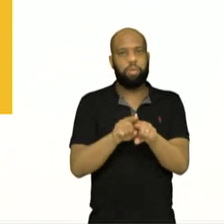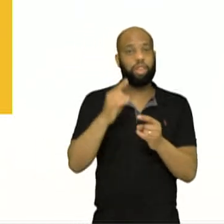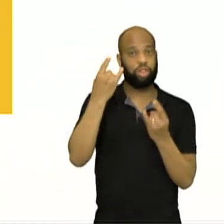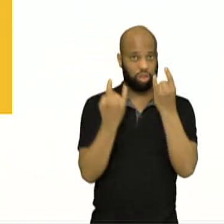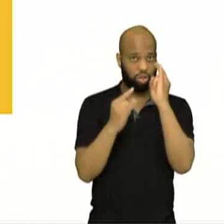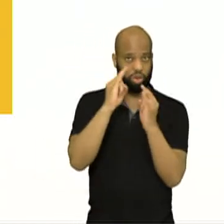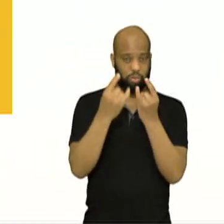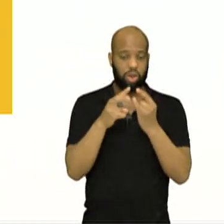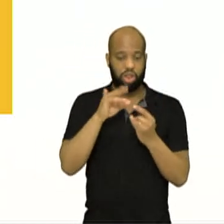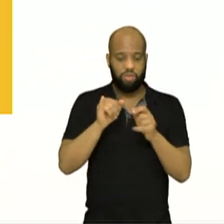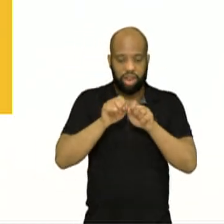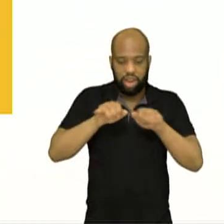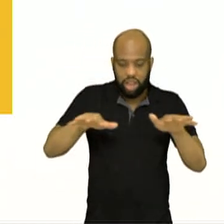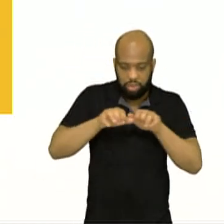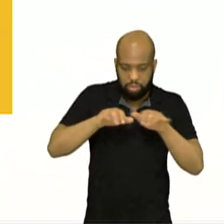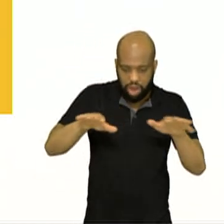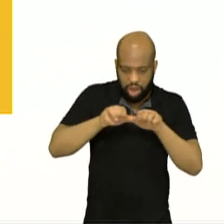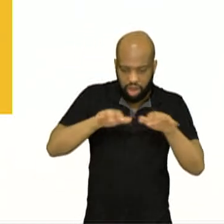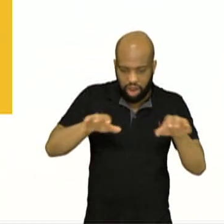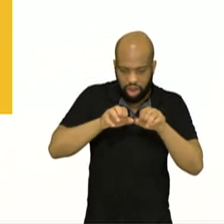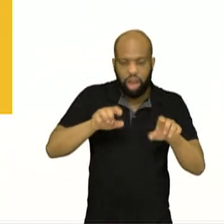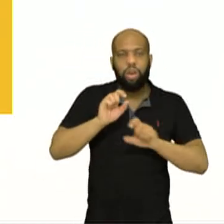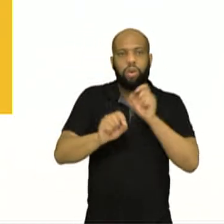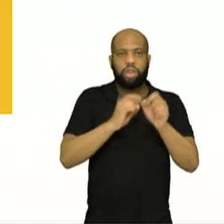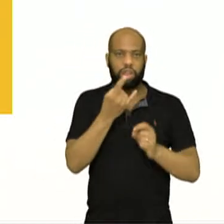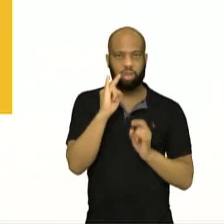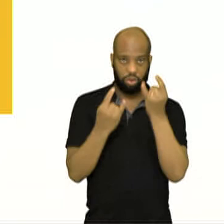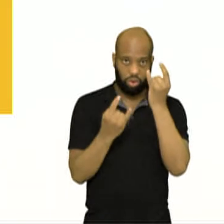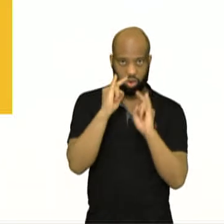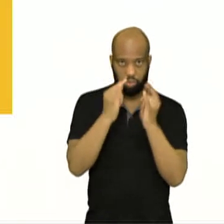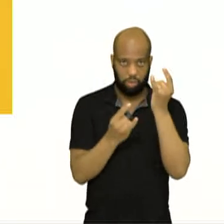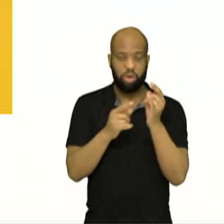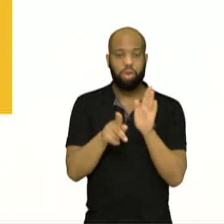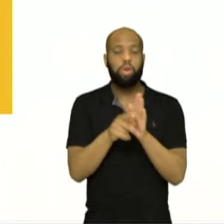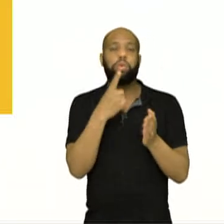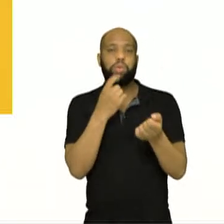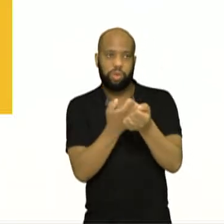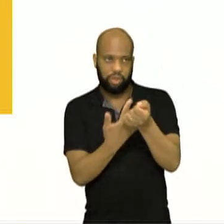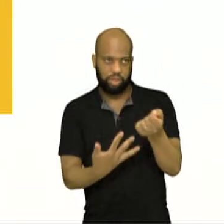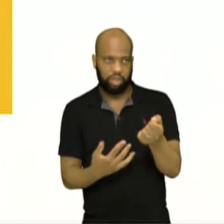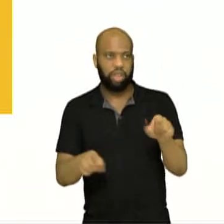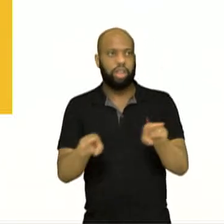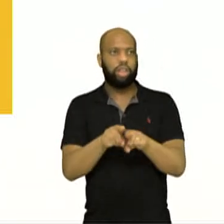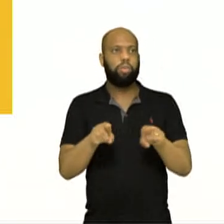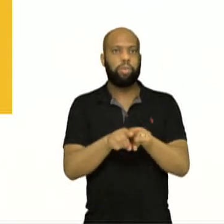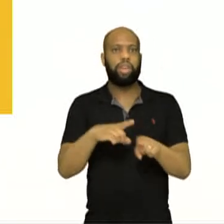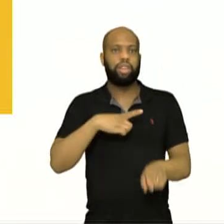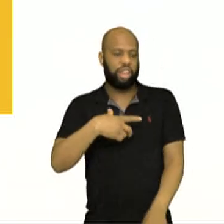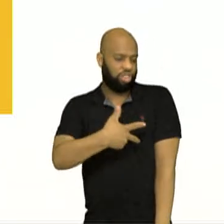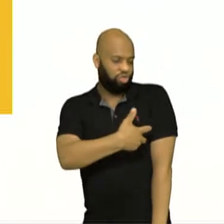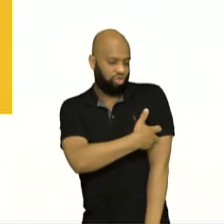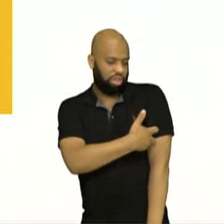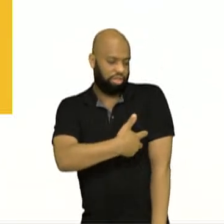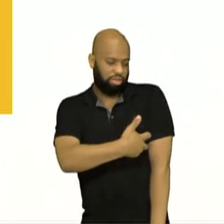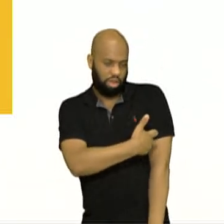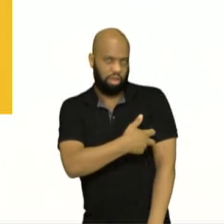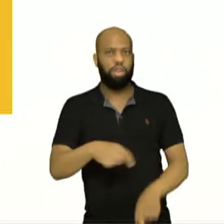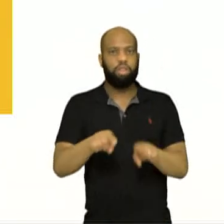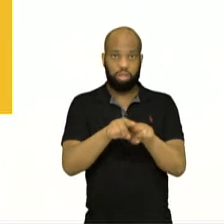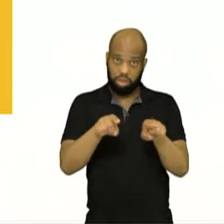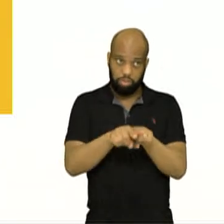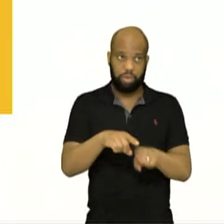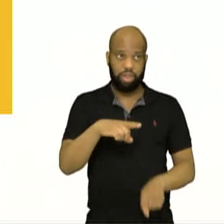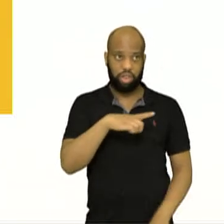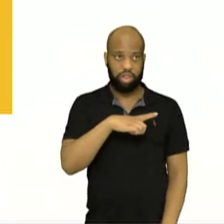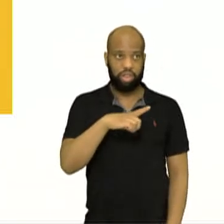corrente sanguínea. Vai liberando em doses hormonais na corrente sanguínea ali, aos pouquinhos. E também temos as injeções de acetato de